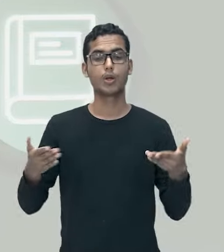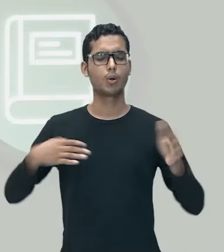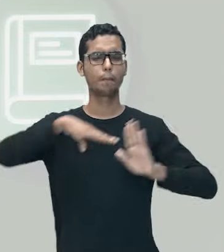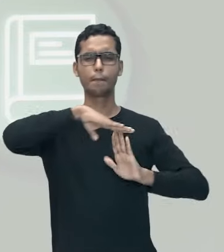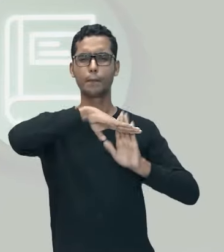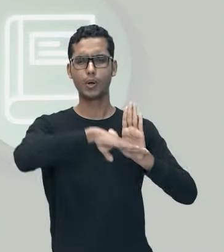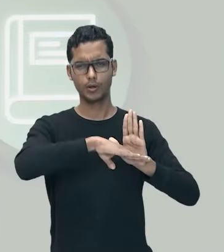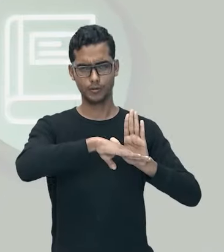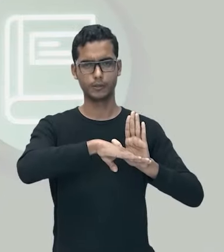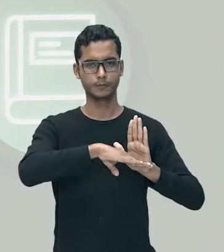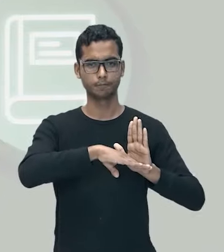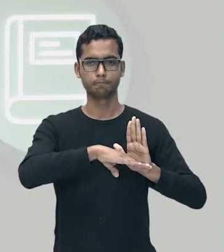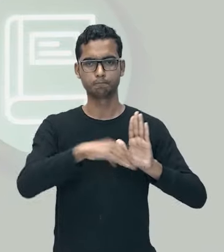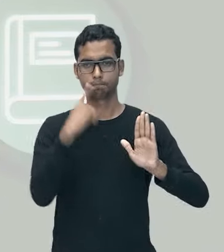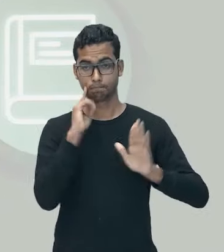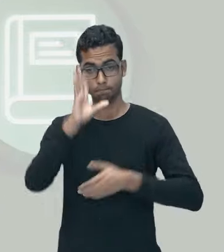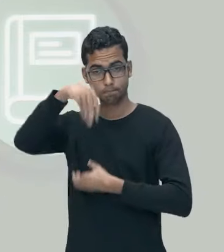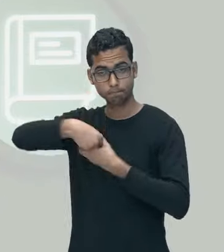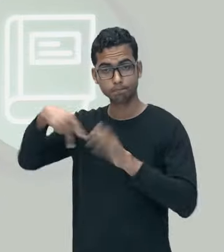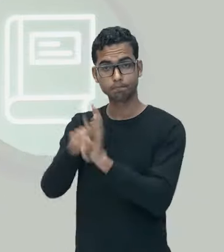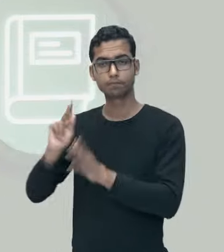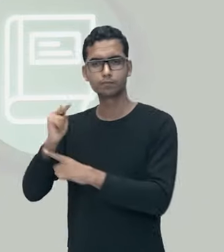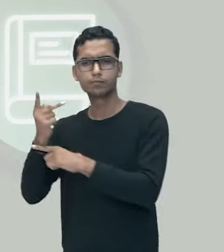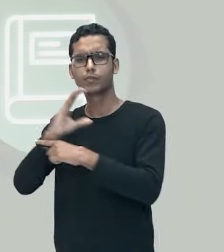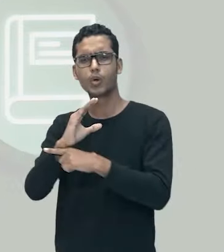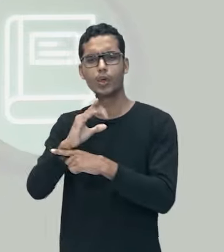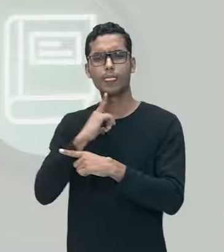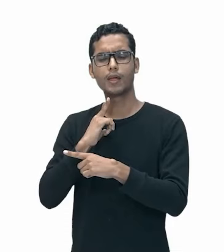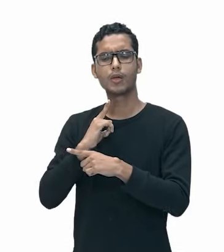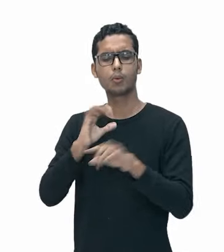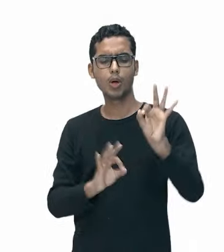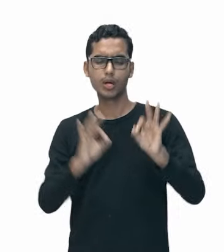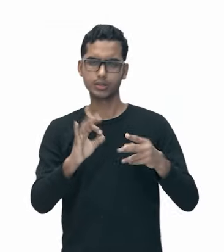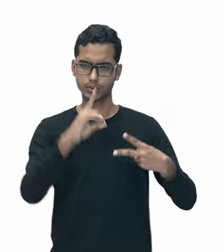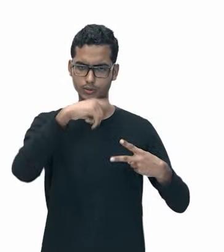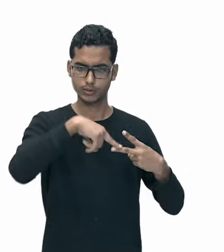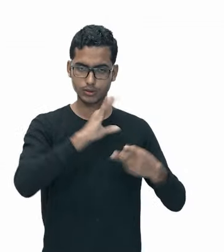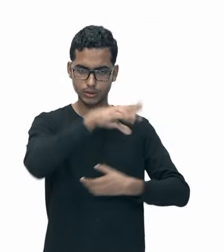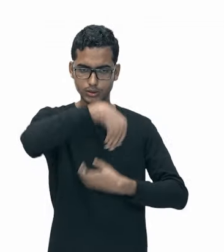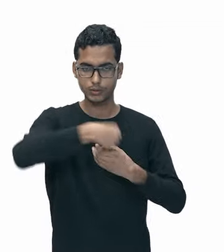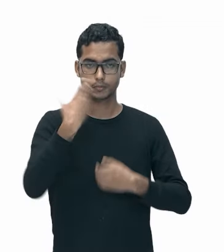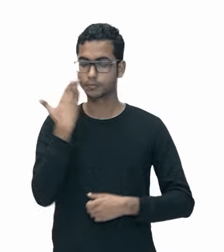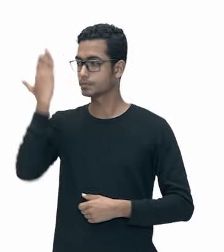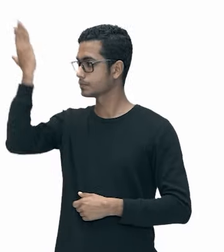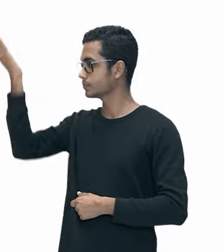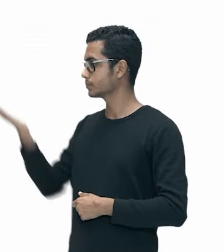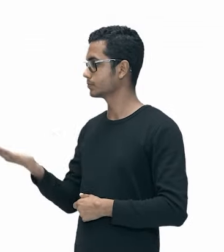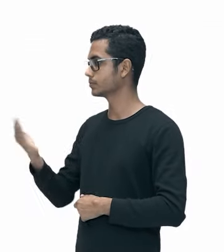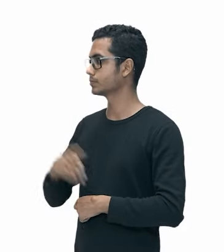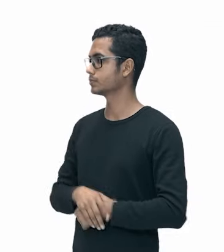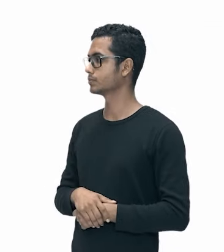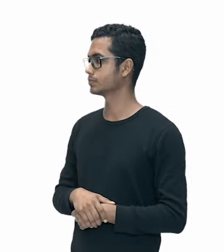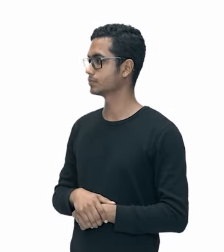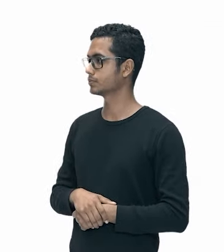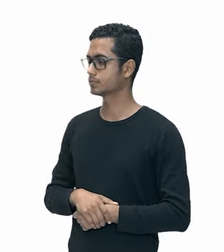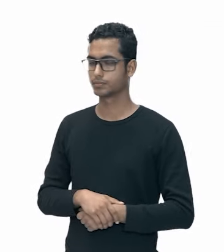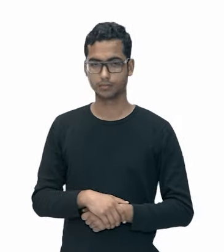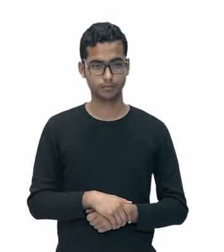tá então dentro dos hidrocarbonetos a gente tem uma subdivisão olha só e essa subdivisão ela vai